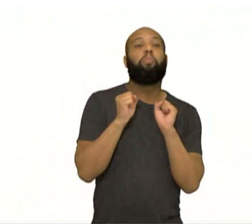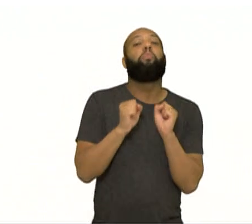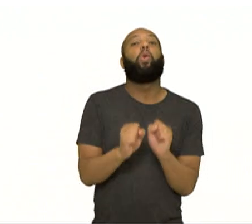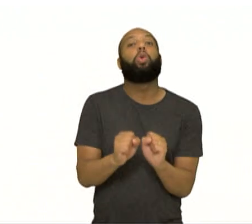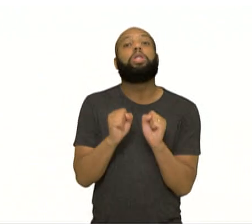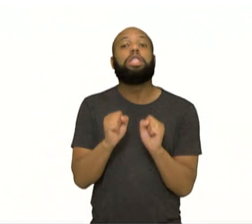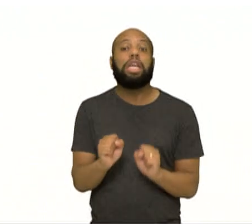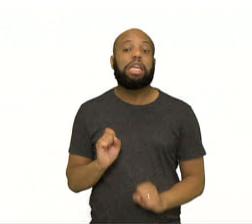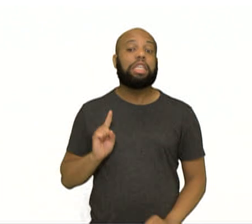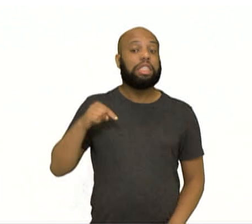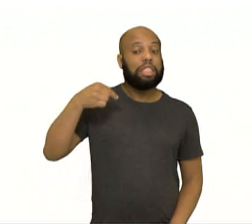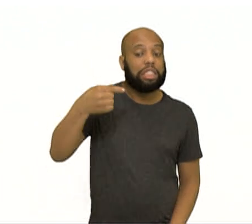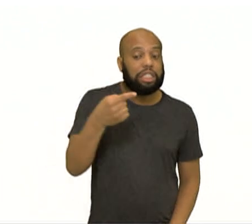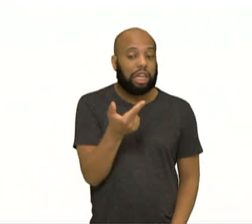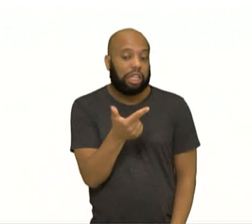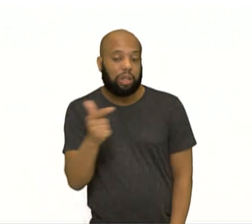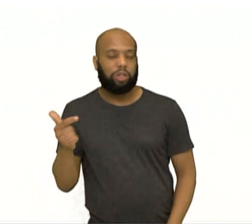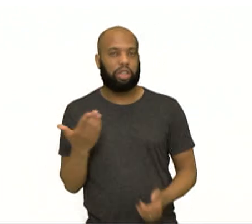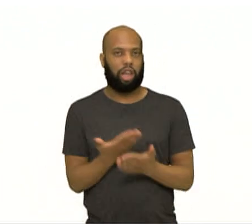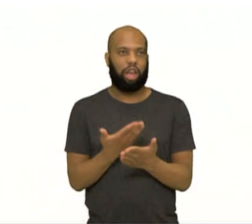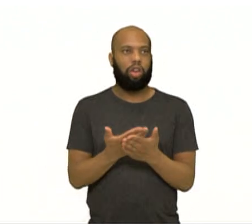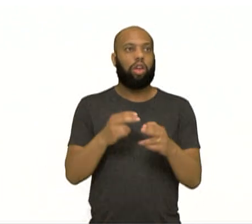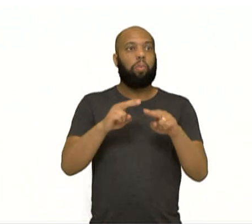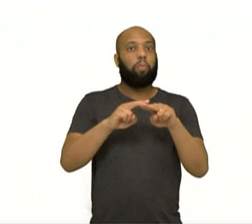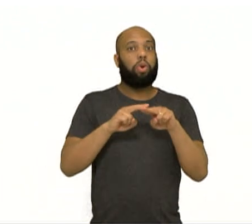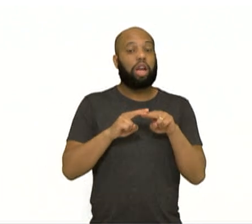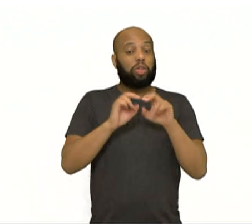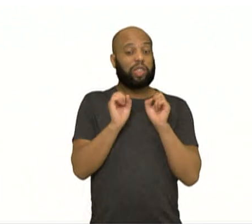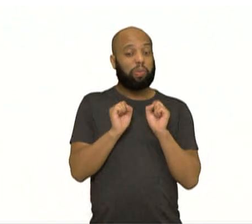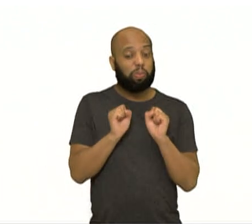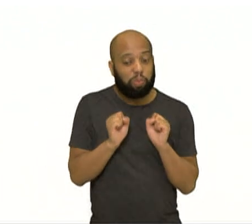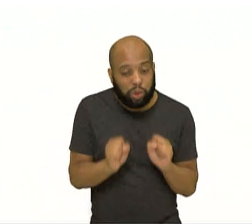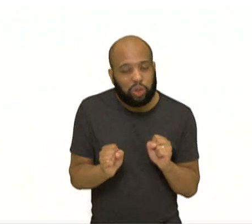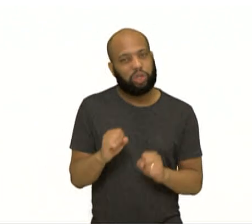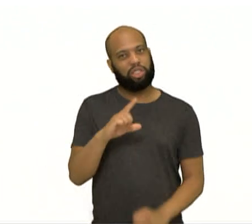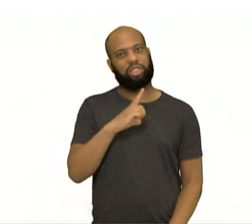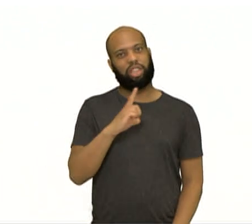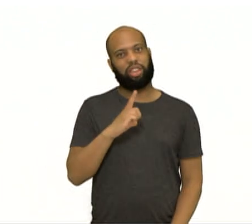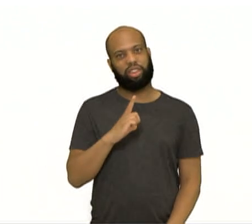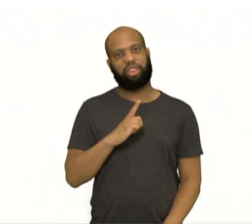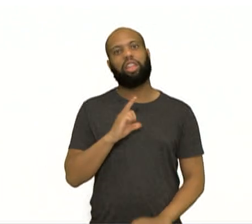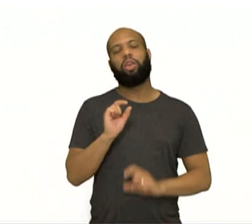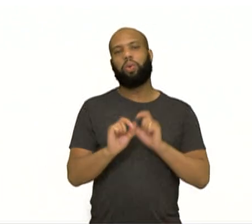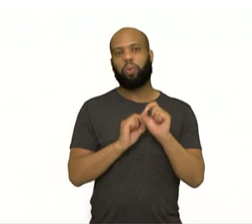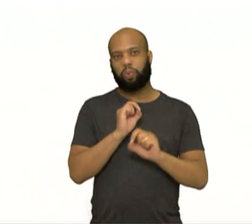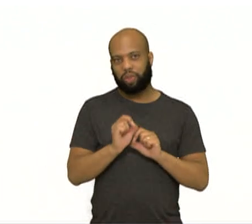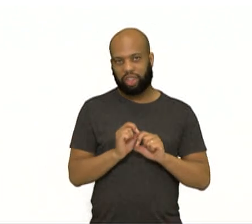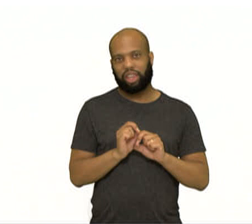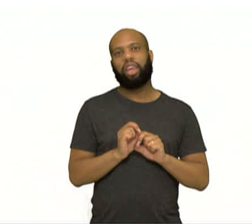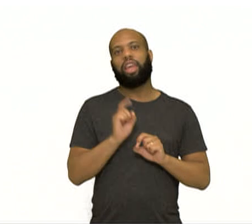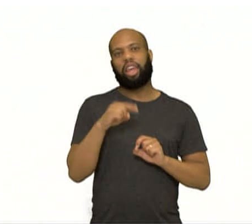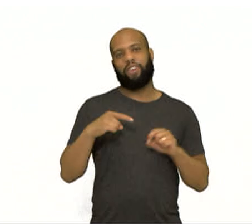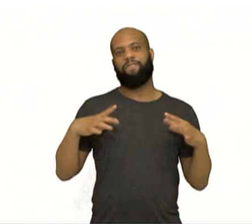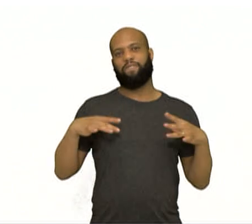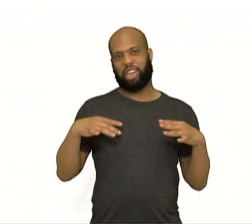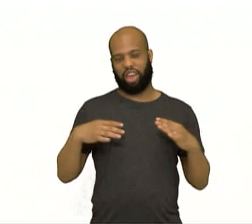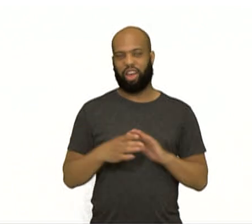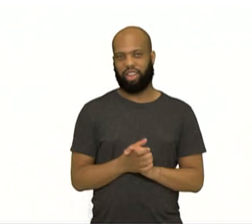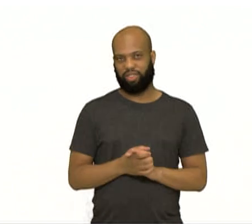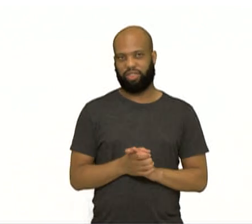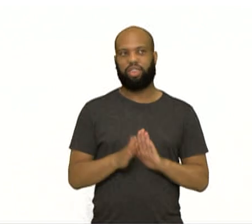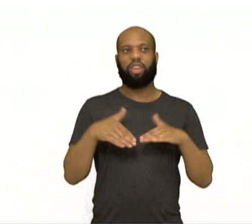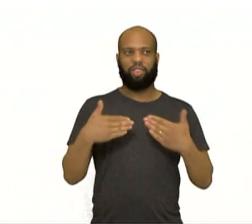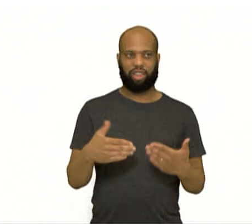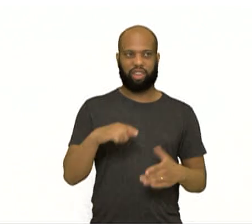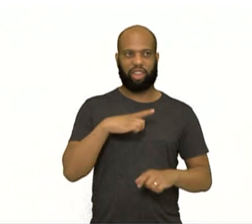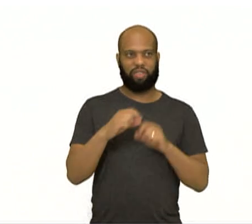poderia não haver aula no dia seguinte devido a um possível feriado. O recado viralizou nas redes sociais e o caso ocorreu